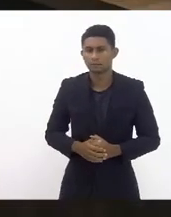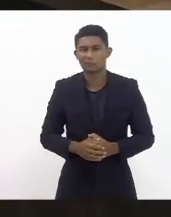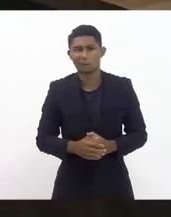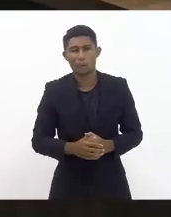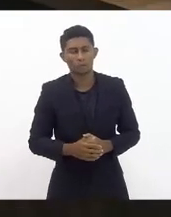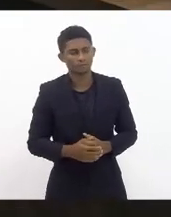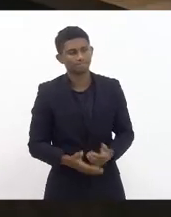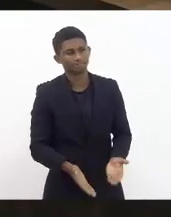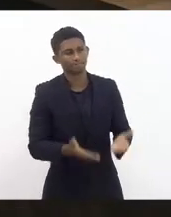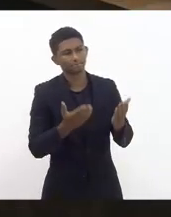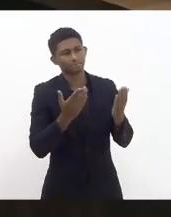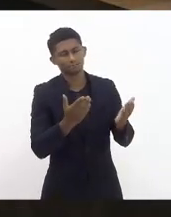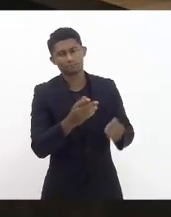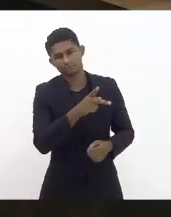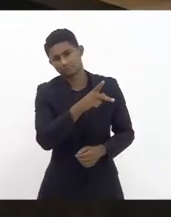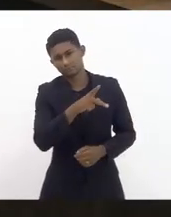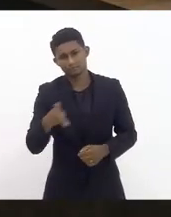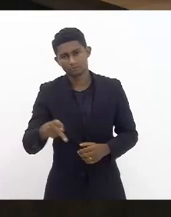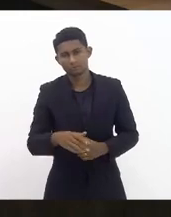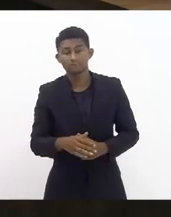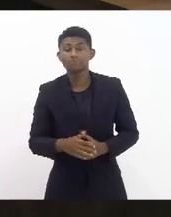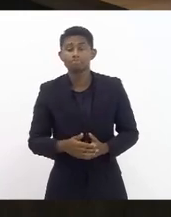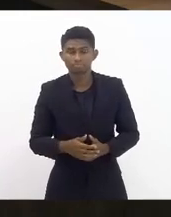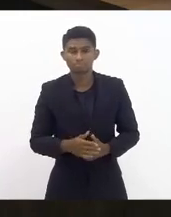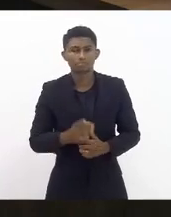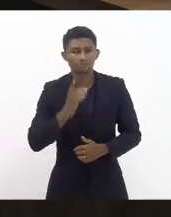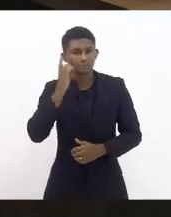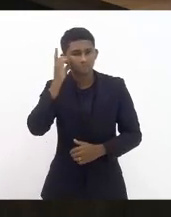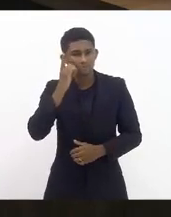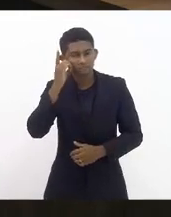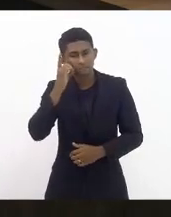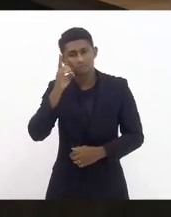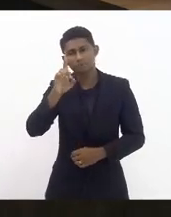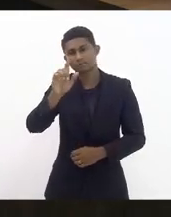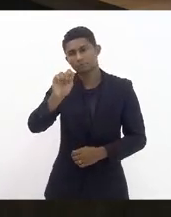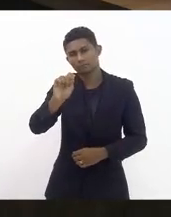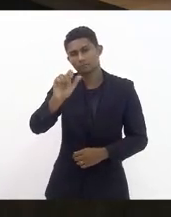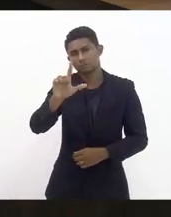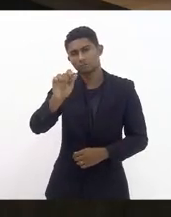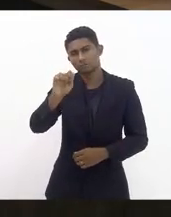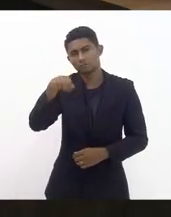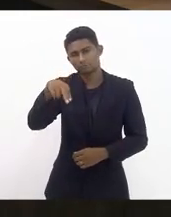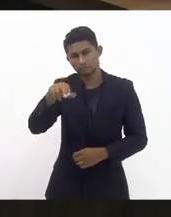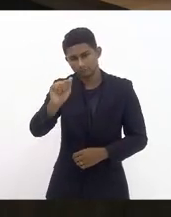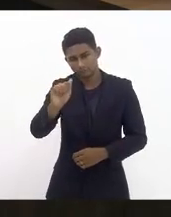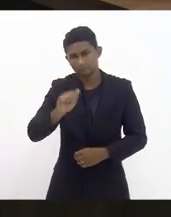Senhor presidente, a deputada Alana Passos